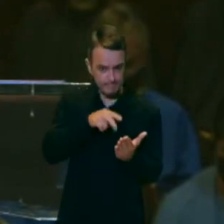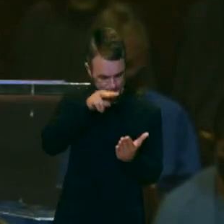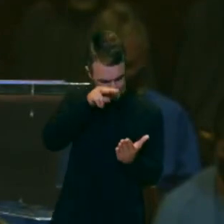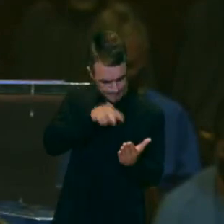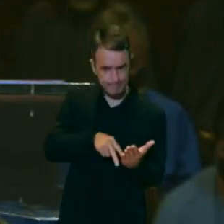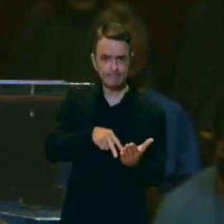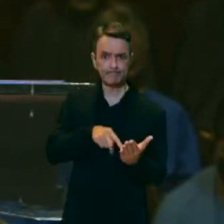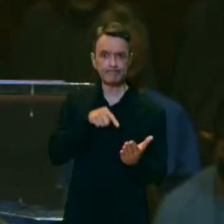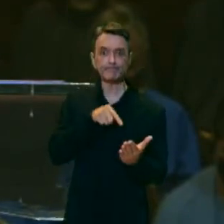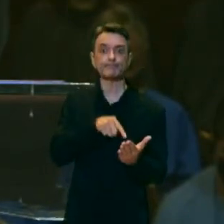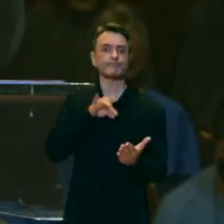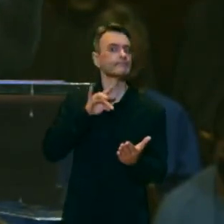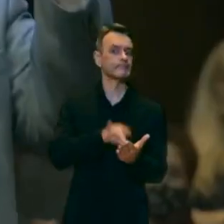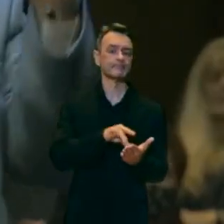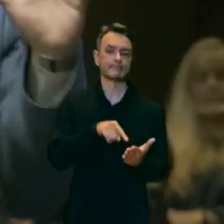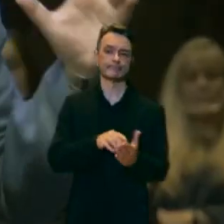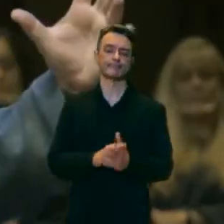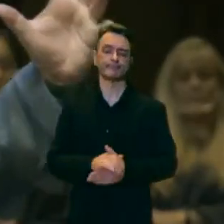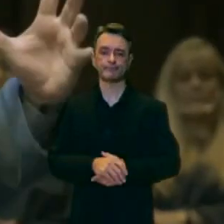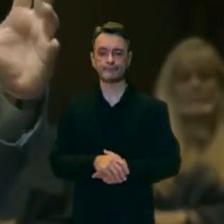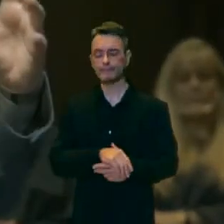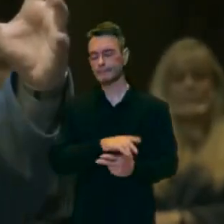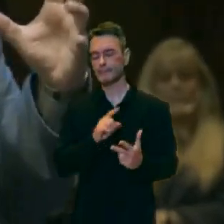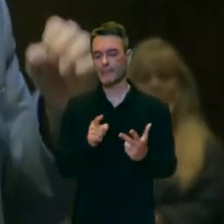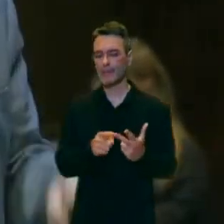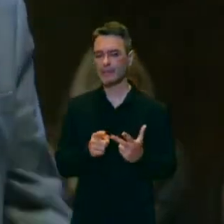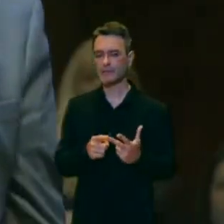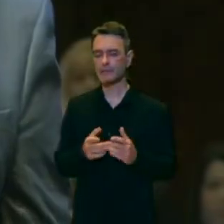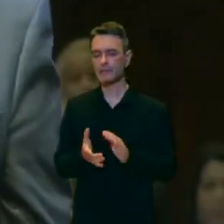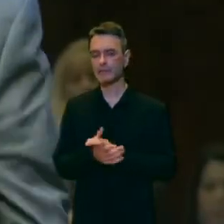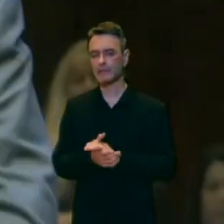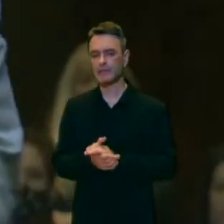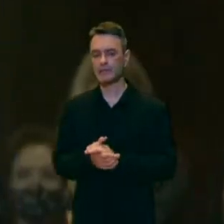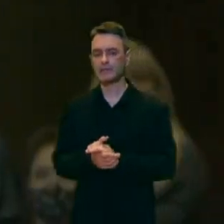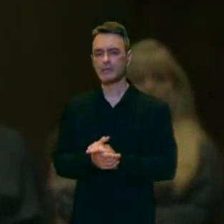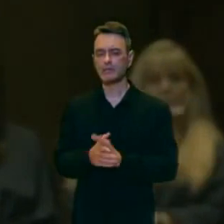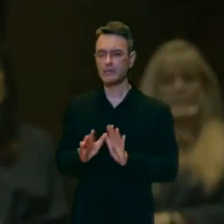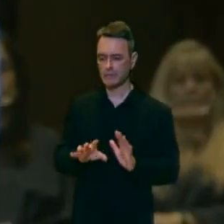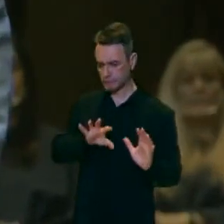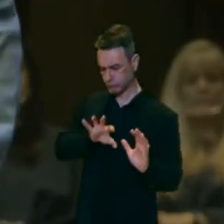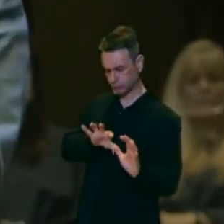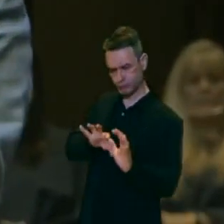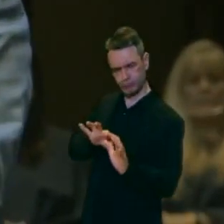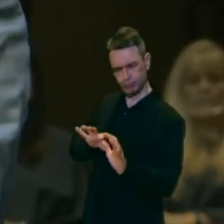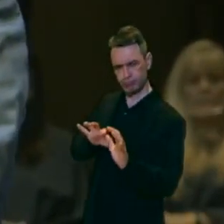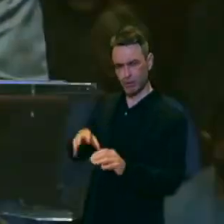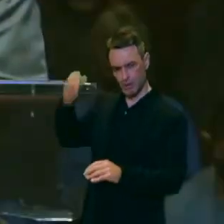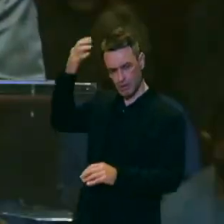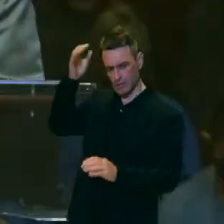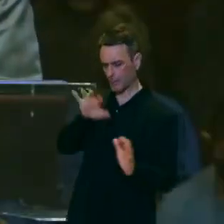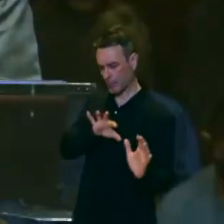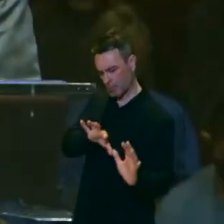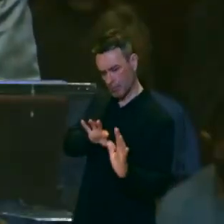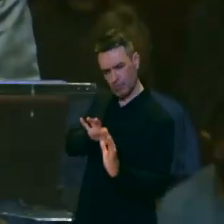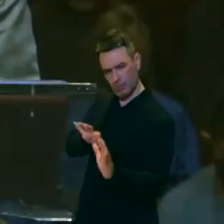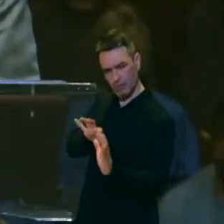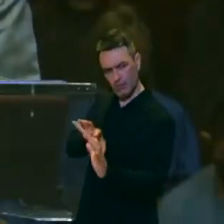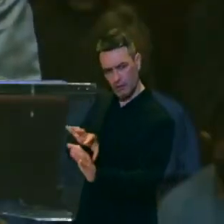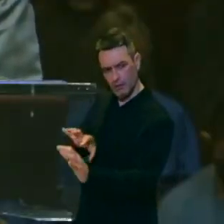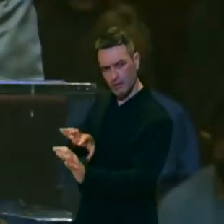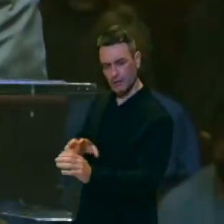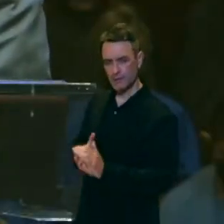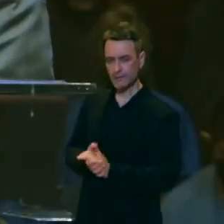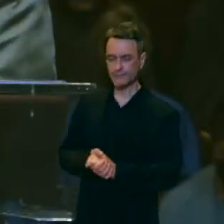Deus. Terceiras vozes que estavam ali forçando, não é,